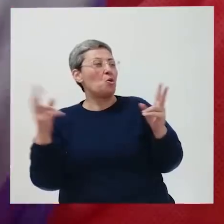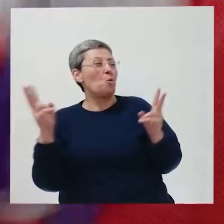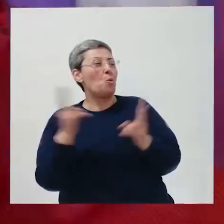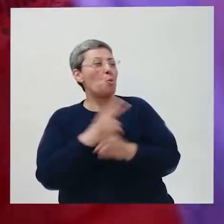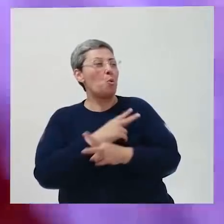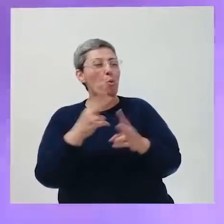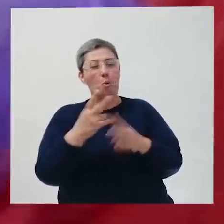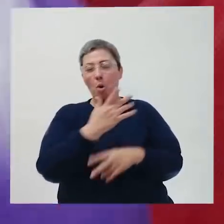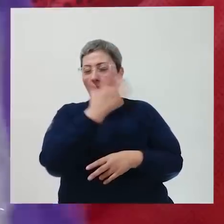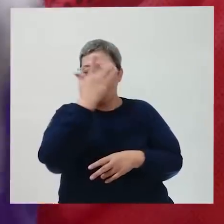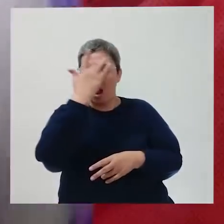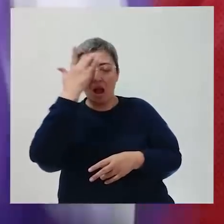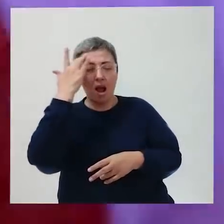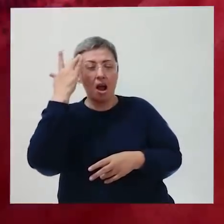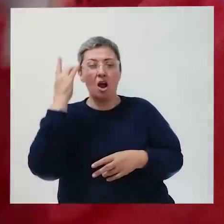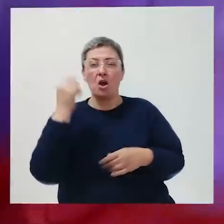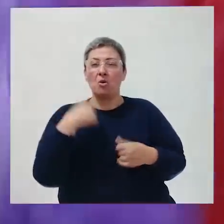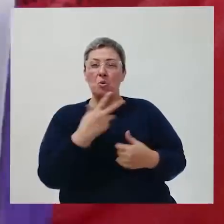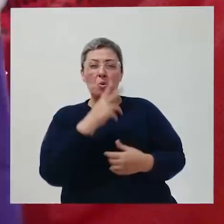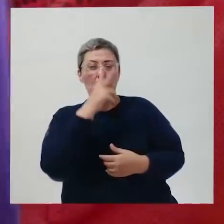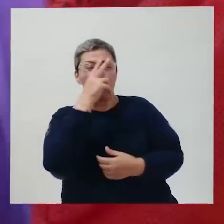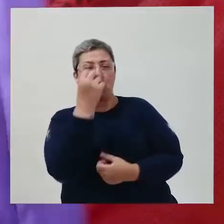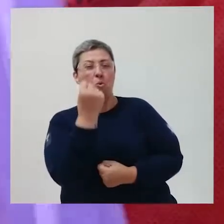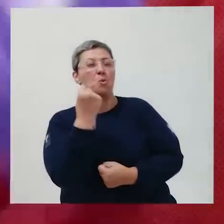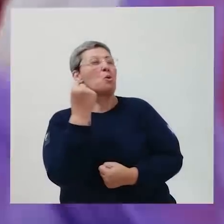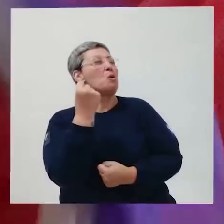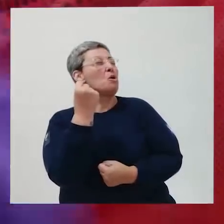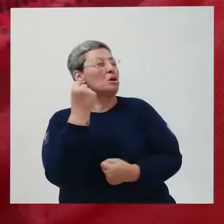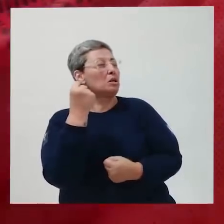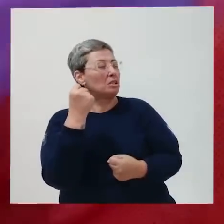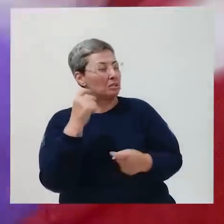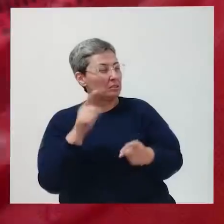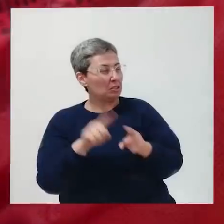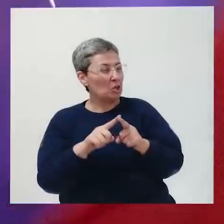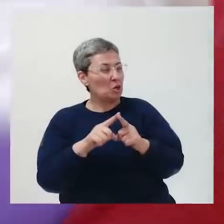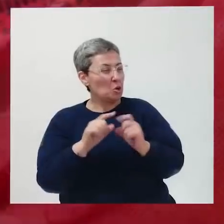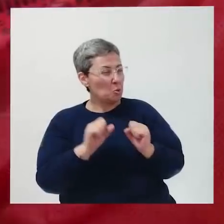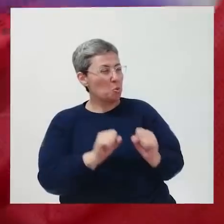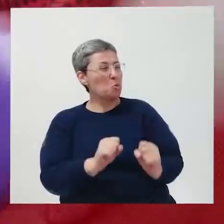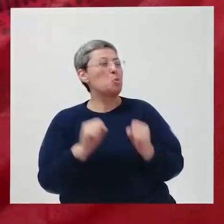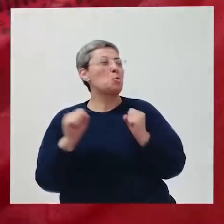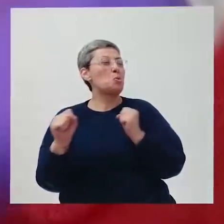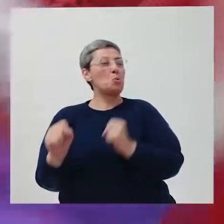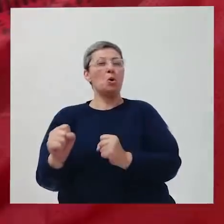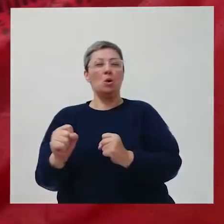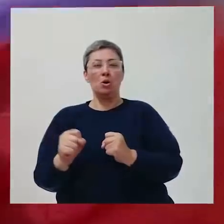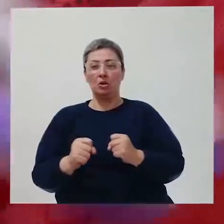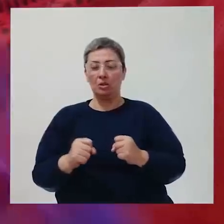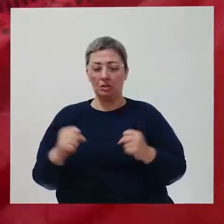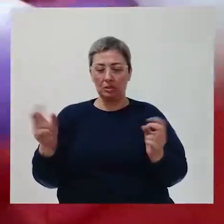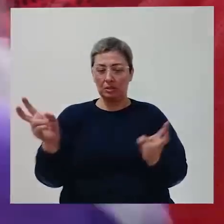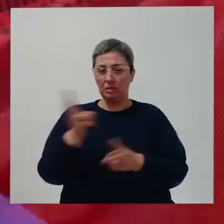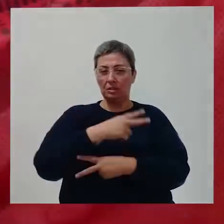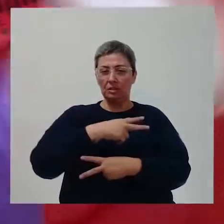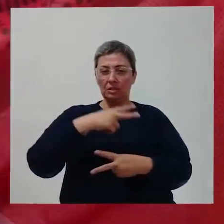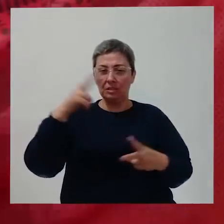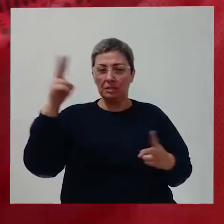as pessoas como eu sou forte e poderoso.